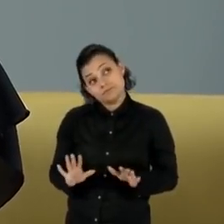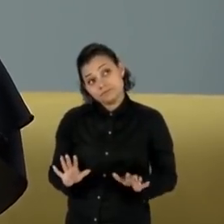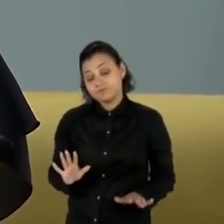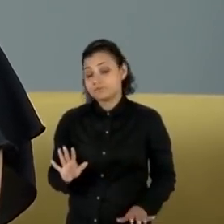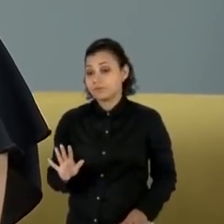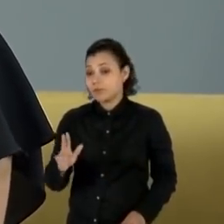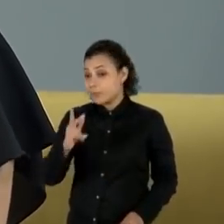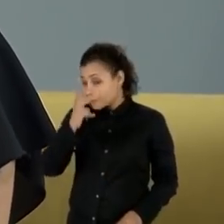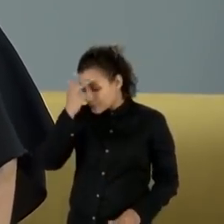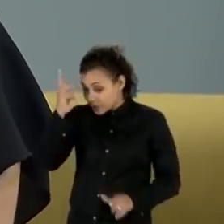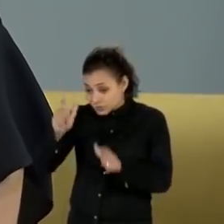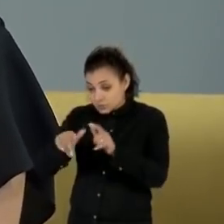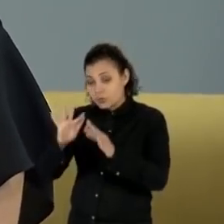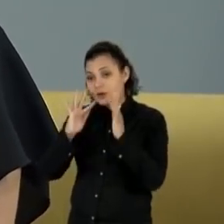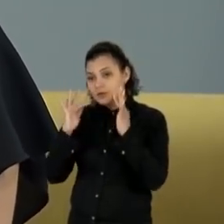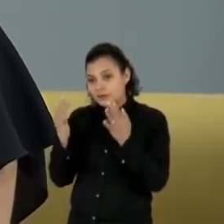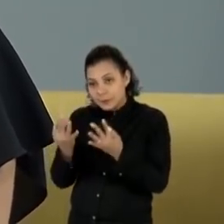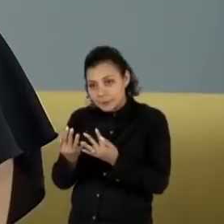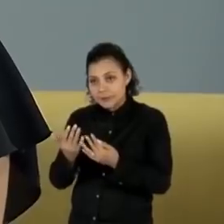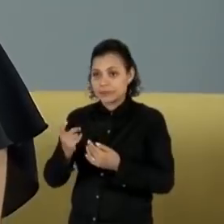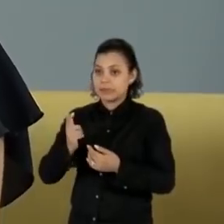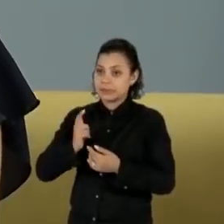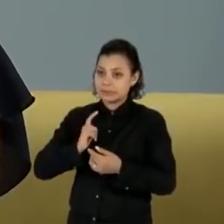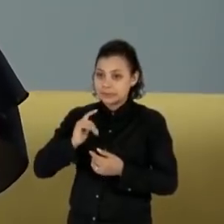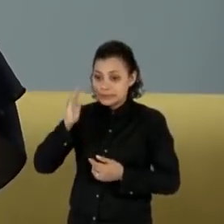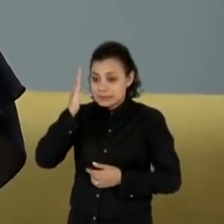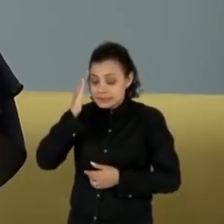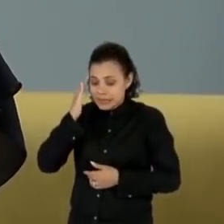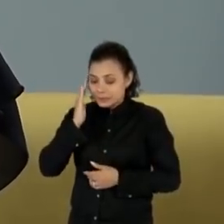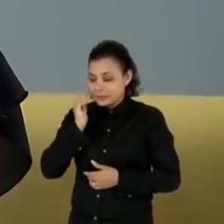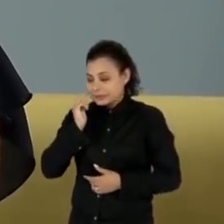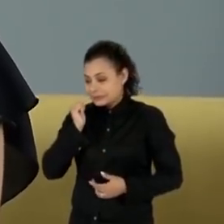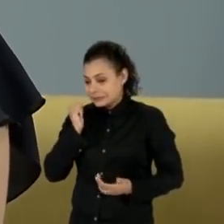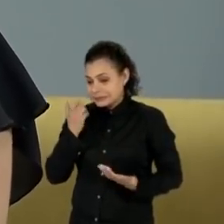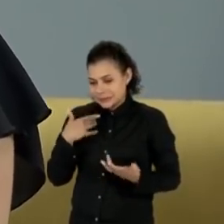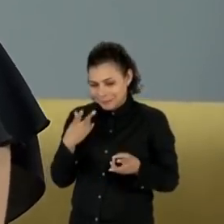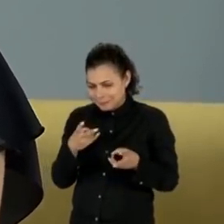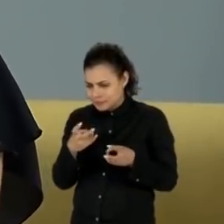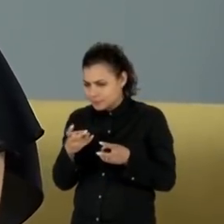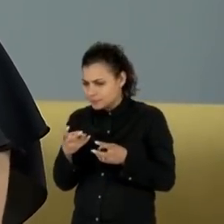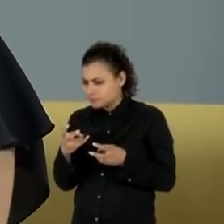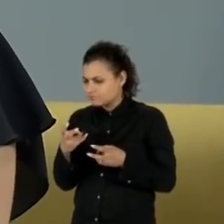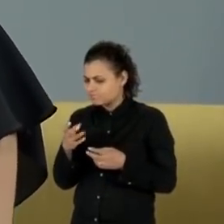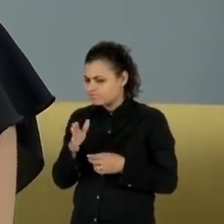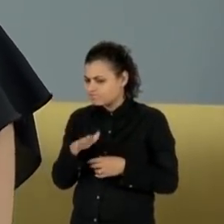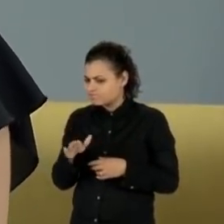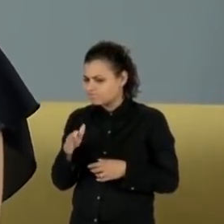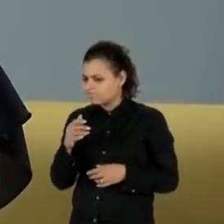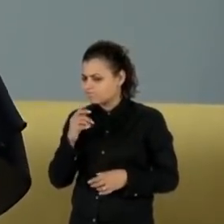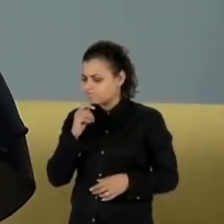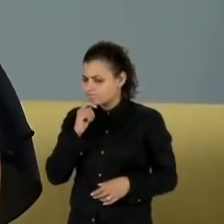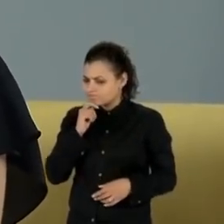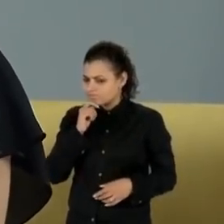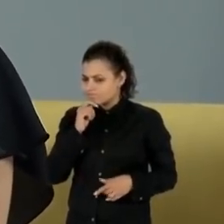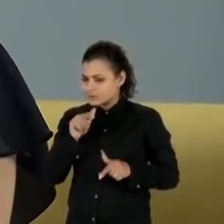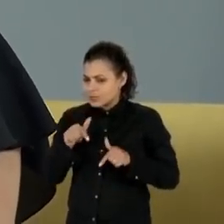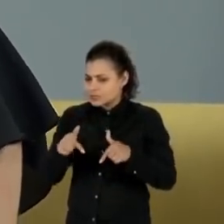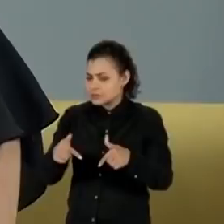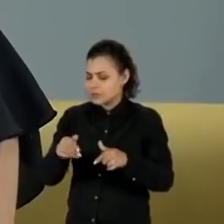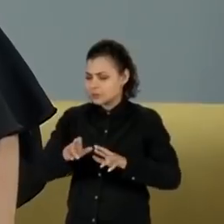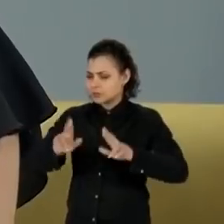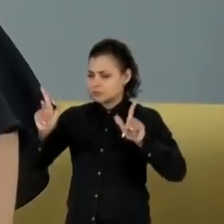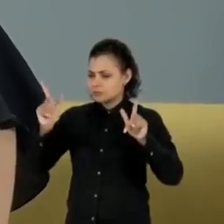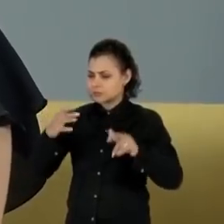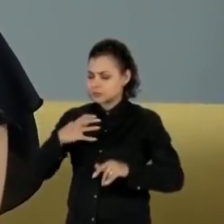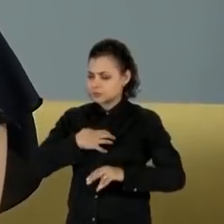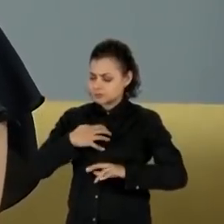alguém da família que esteja sabendo o que note que aquela criança começou até os desvios de comportamento